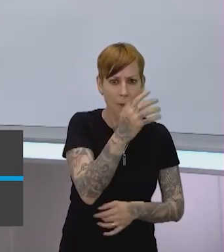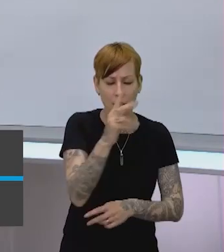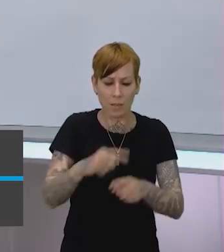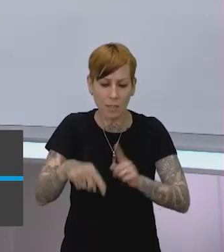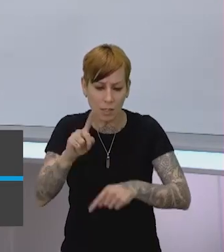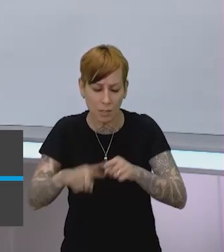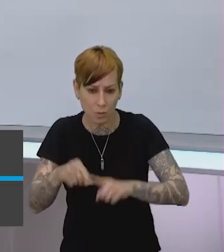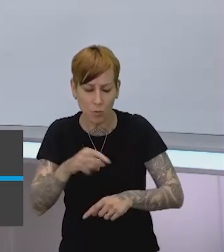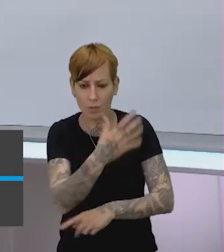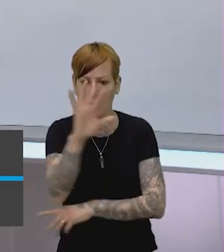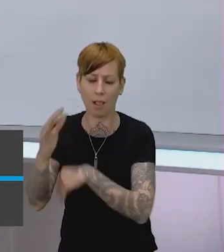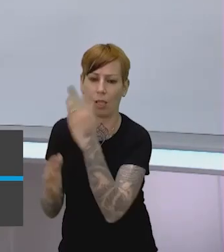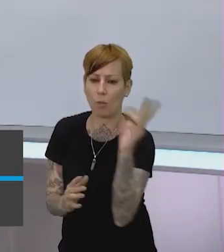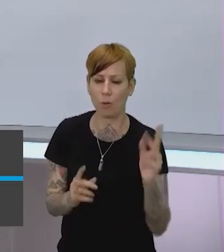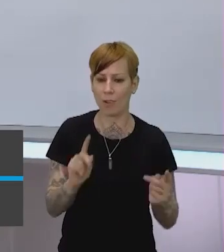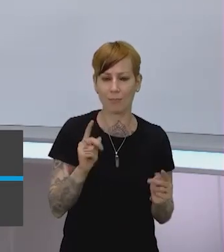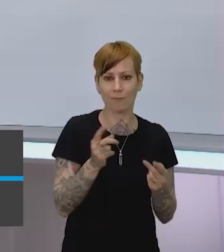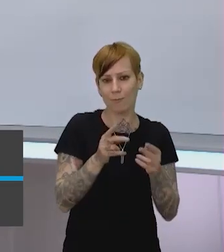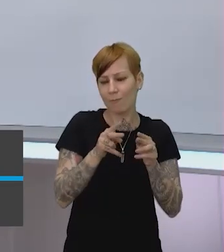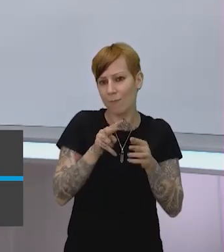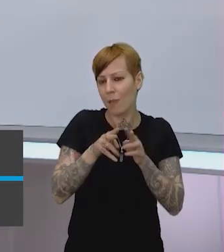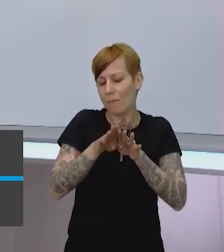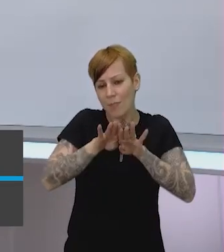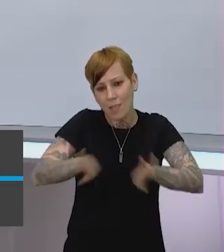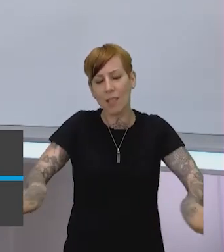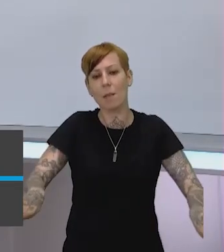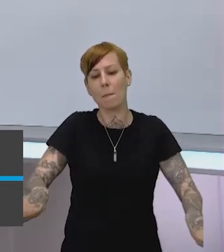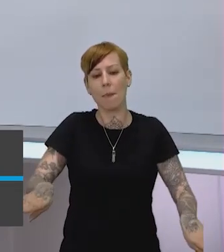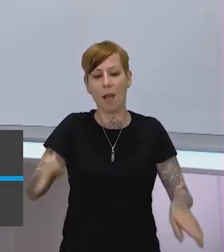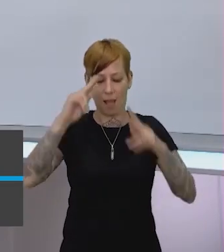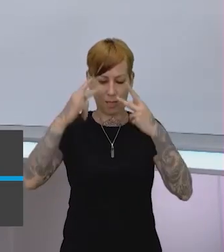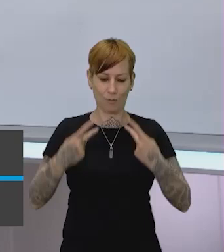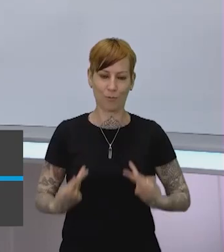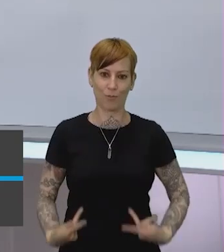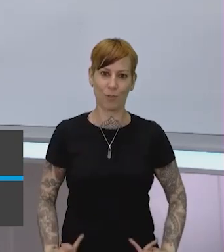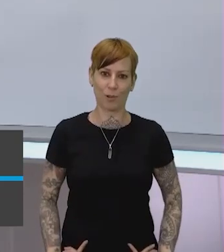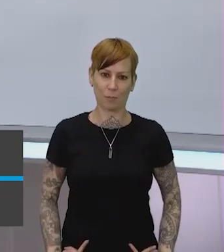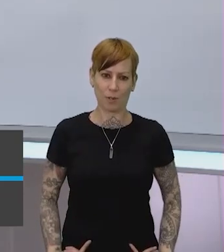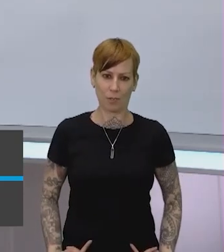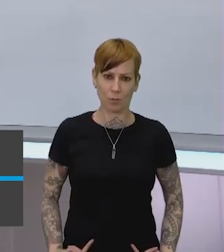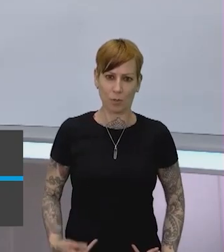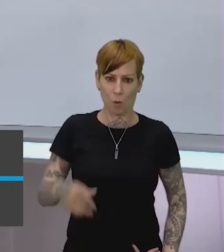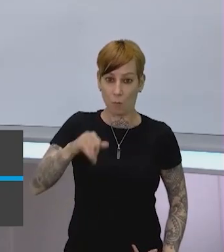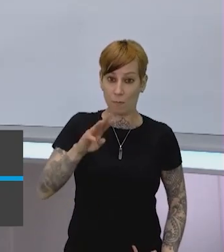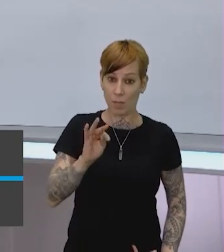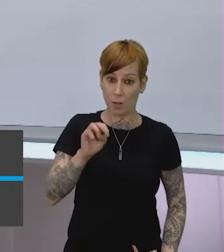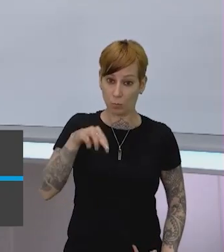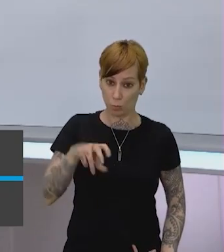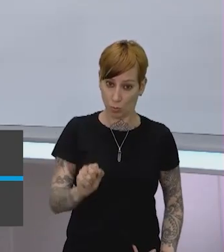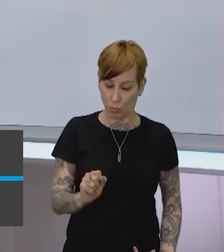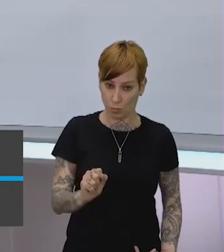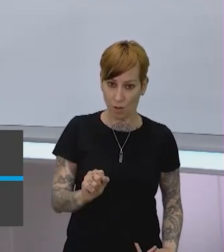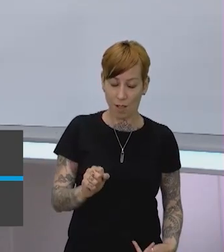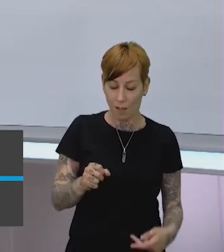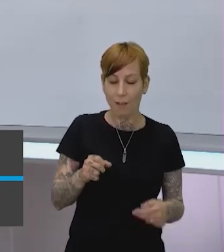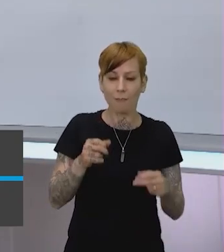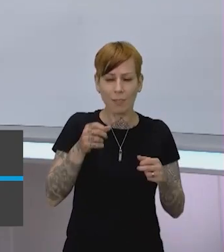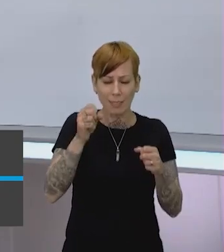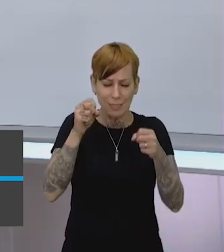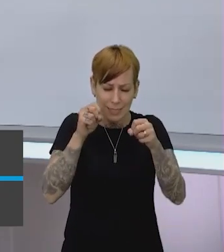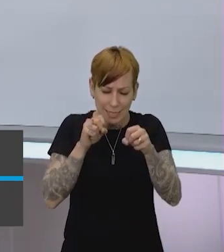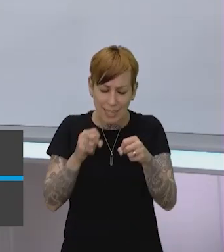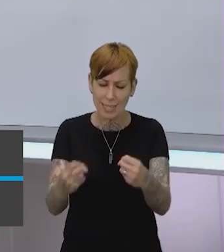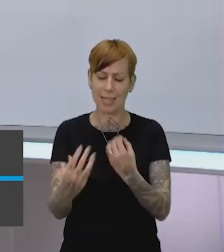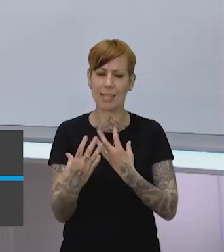coisas da natureza. Então, o Milton Santos, no primeiro momento, ele vai ensinar a gente ter esse olhar, um olhar dinâmico, um olhar